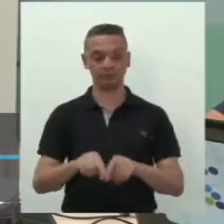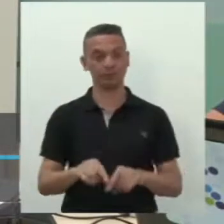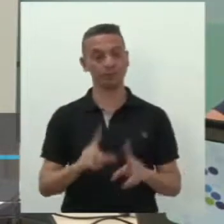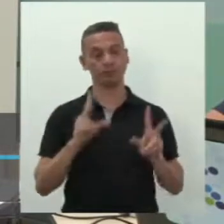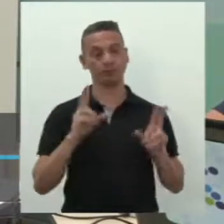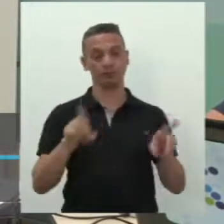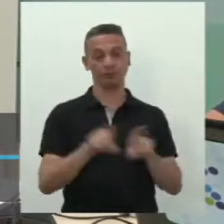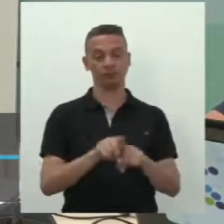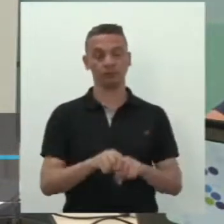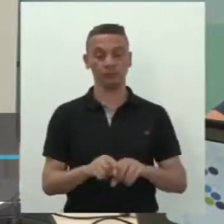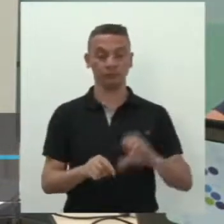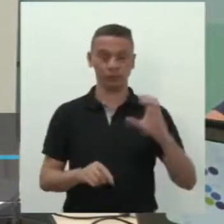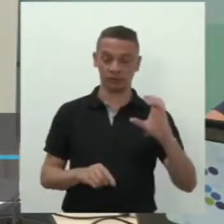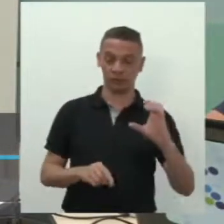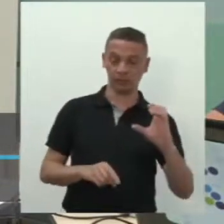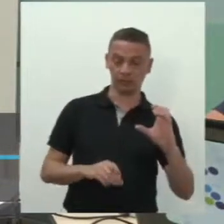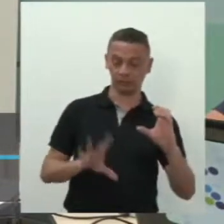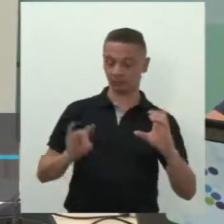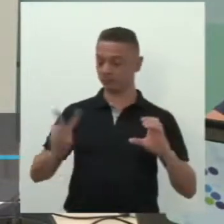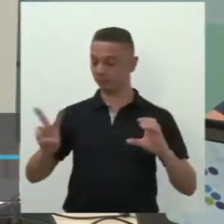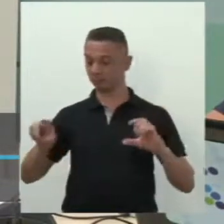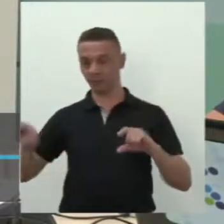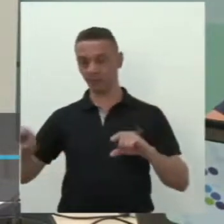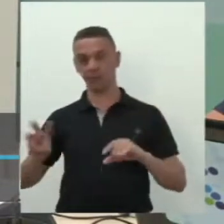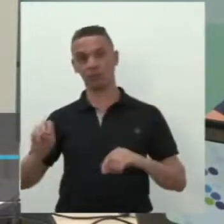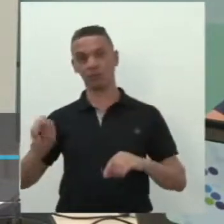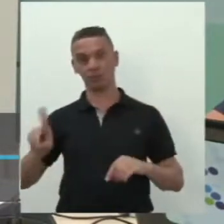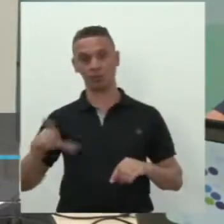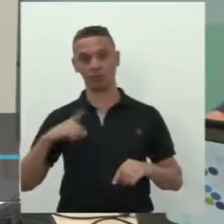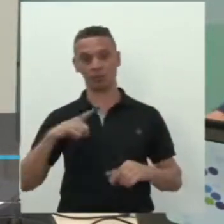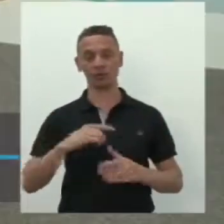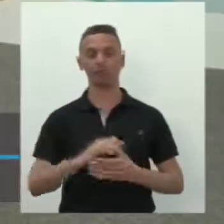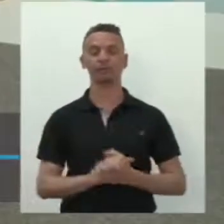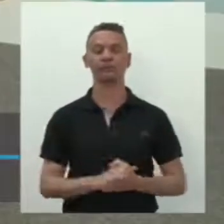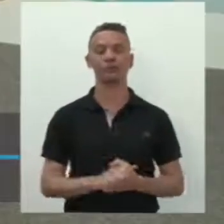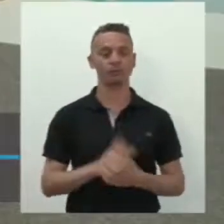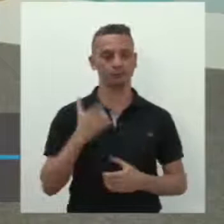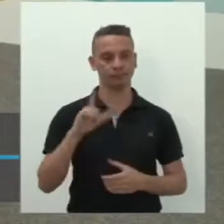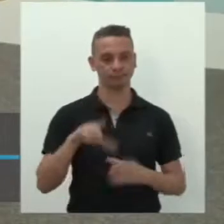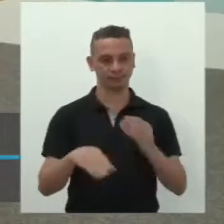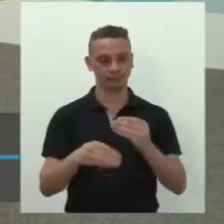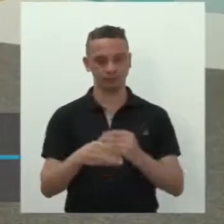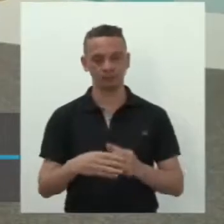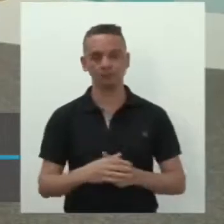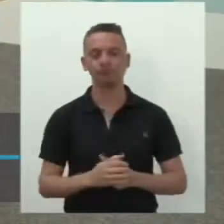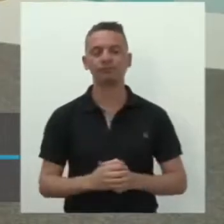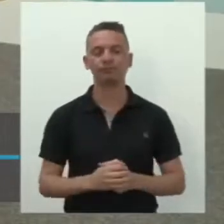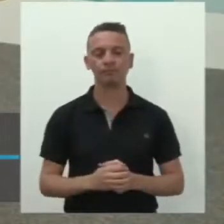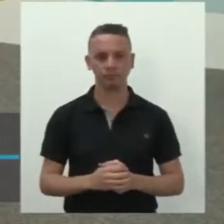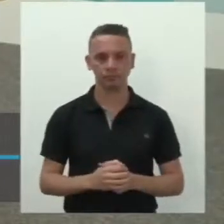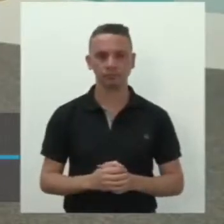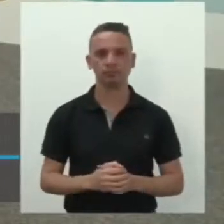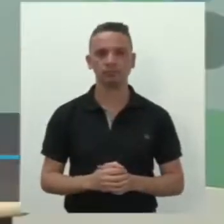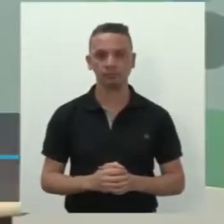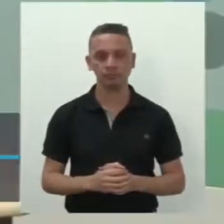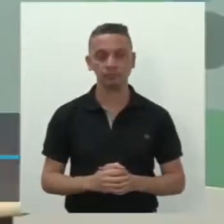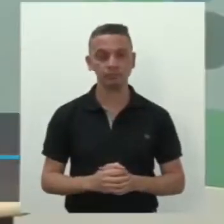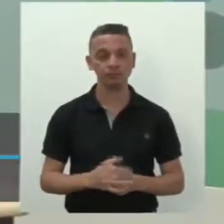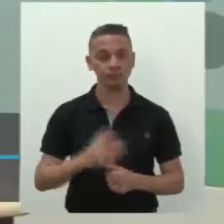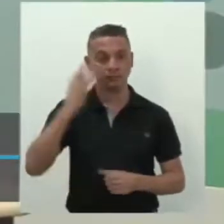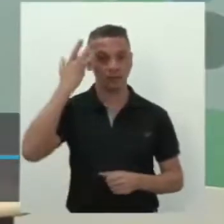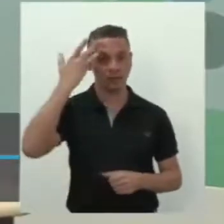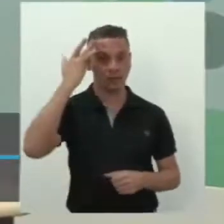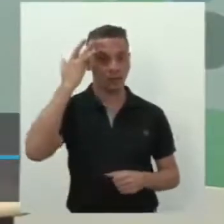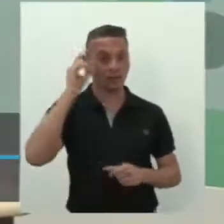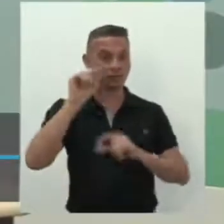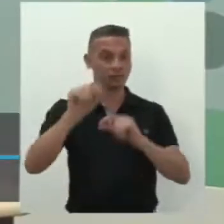função, Ctrl C, abre o Word, Ctrl V ou botão direito. Ô, Fernando, só pra gente complementar, que acho que tem... Bom, eu tô achando com